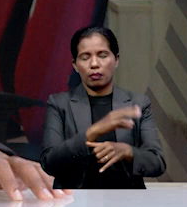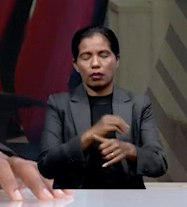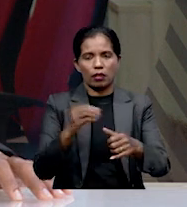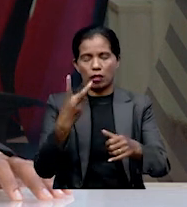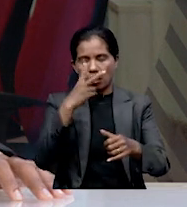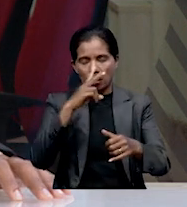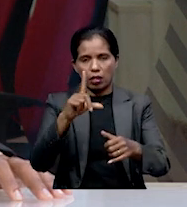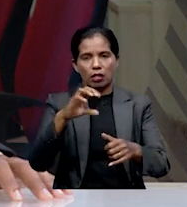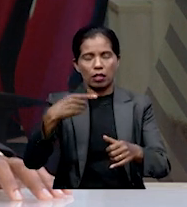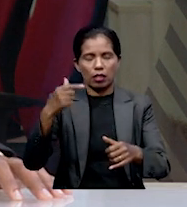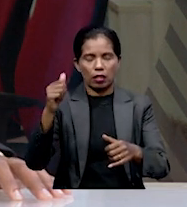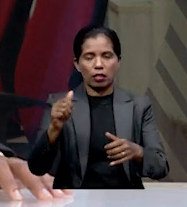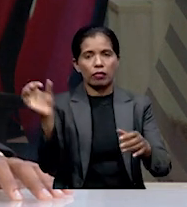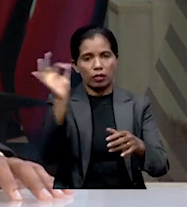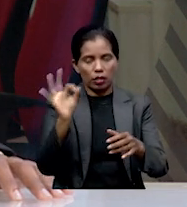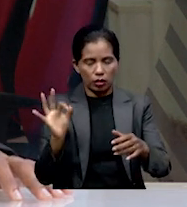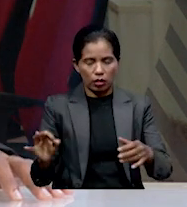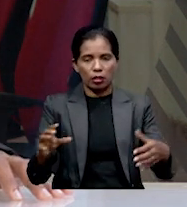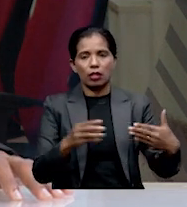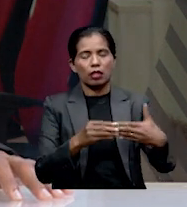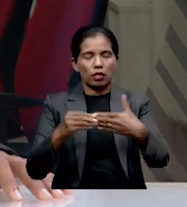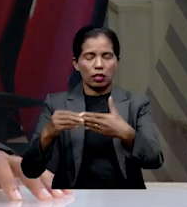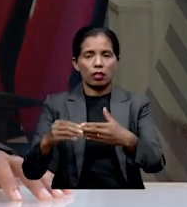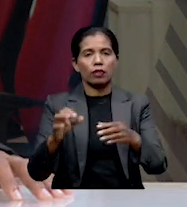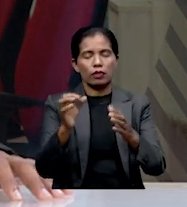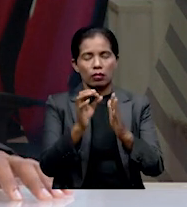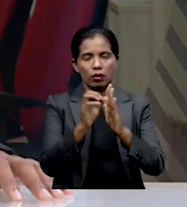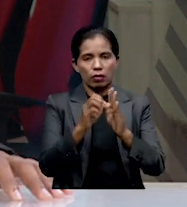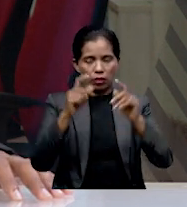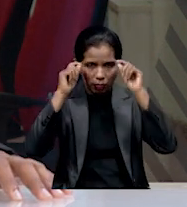Liga, Federação se organizza Liga Futebol Timor-Leste.